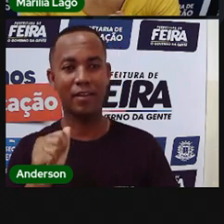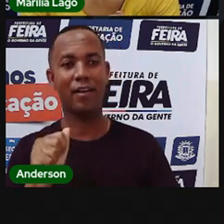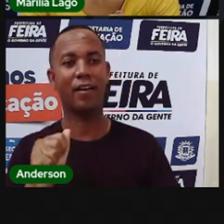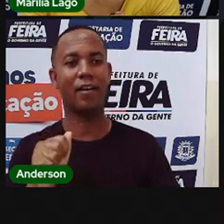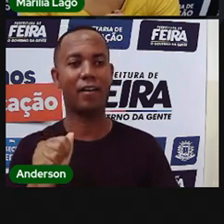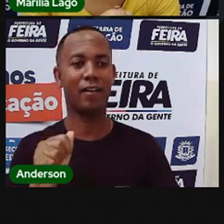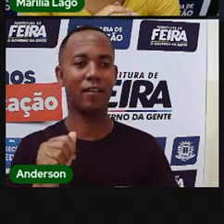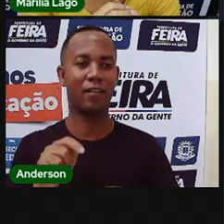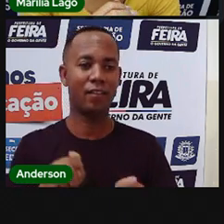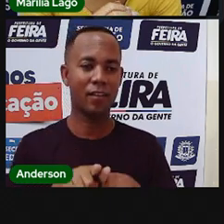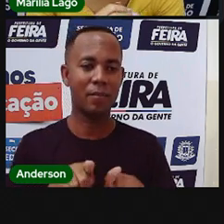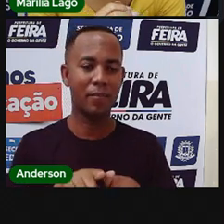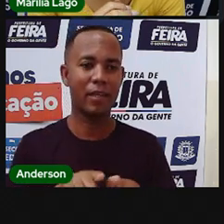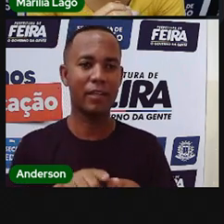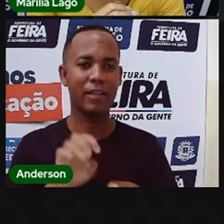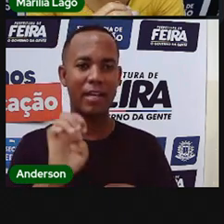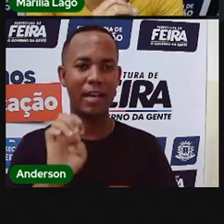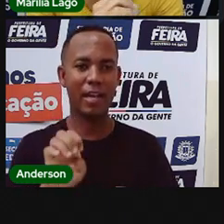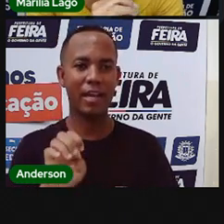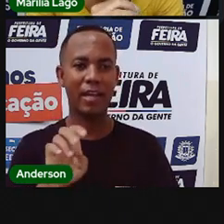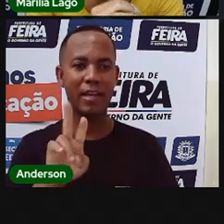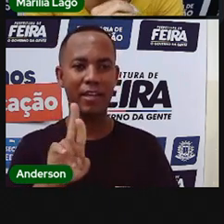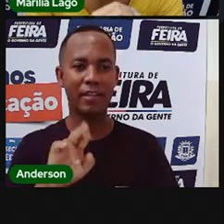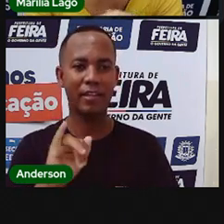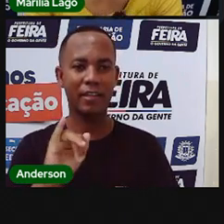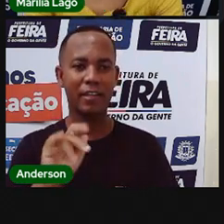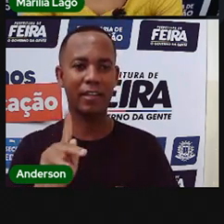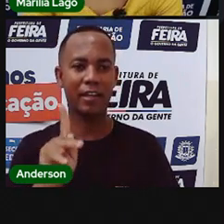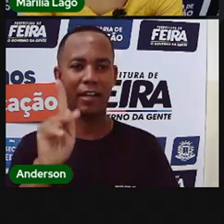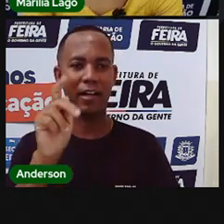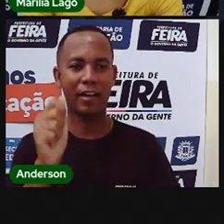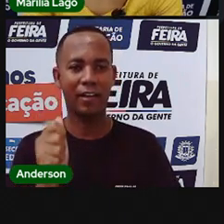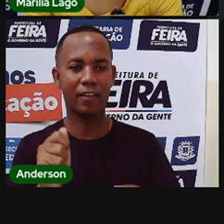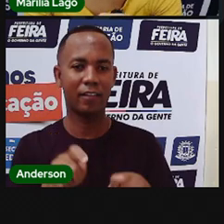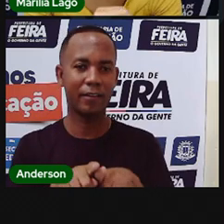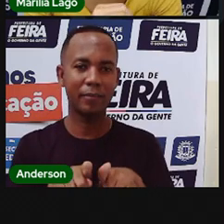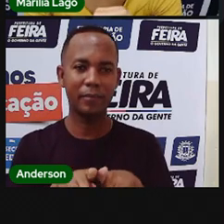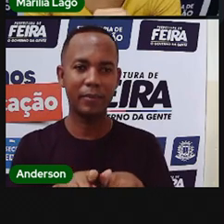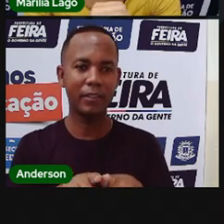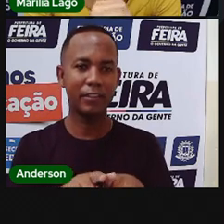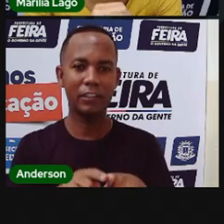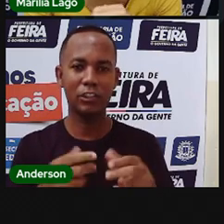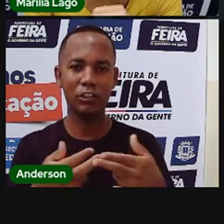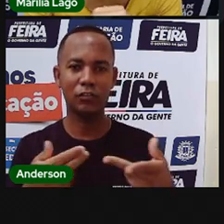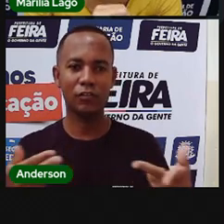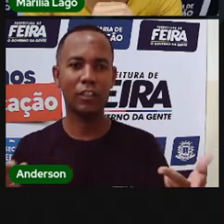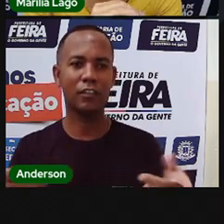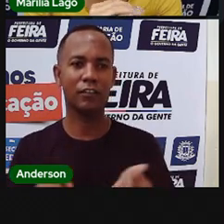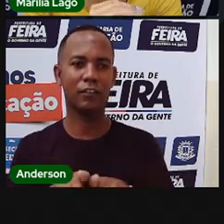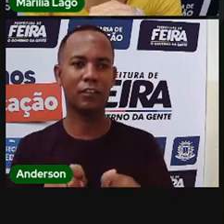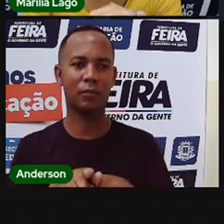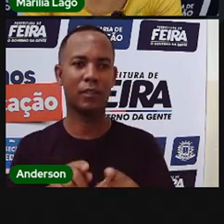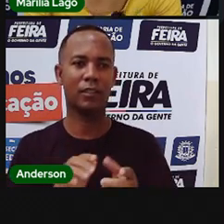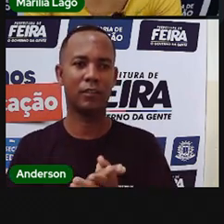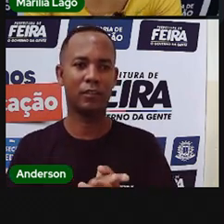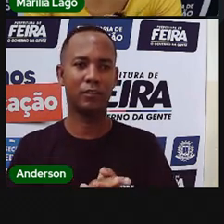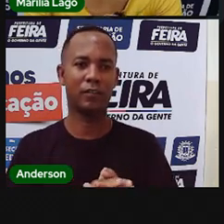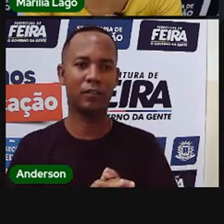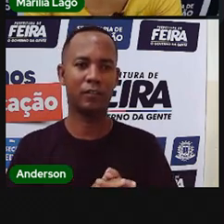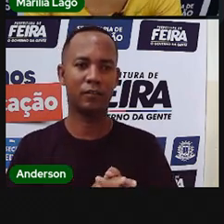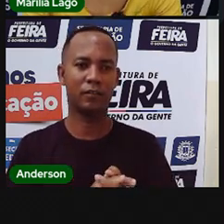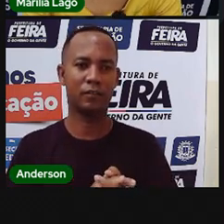Olha só. Ivanice Araújo. Quantos protagonistas a gente tem aqui? Tayla,